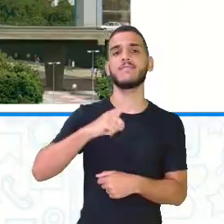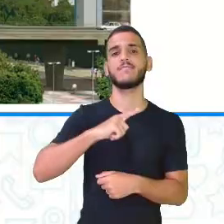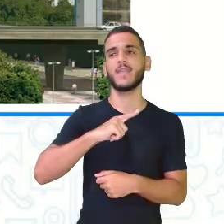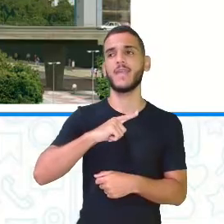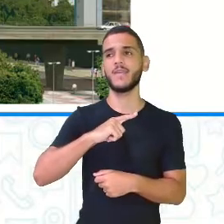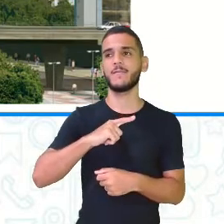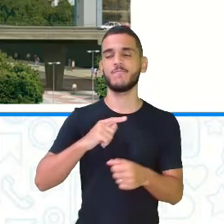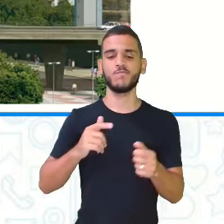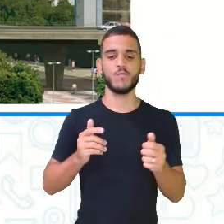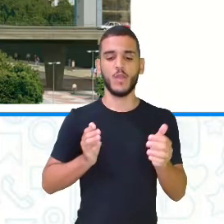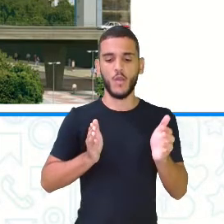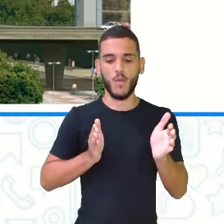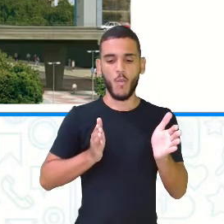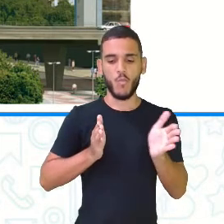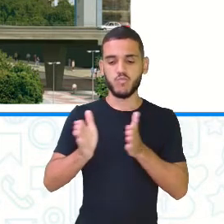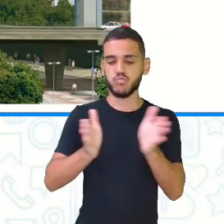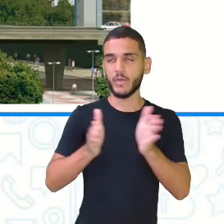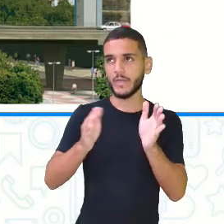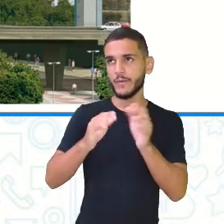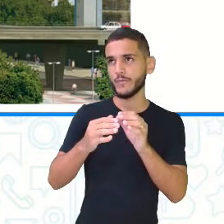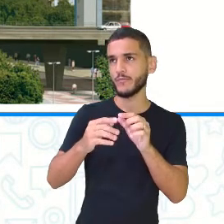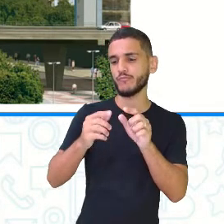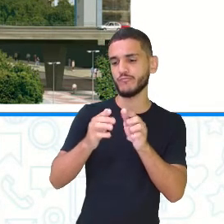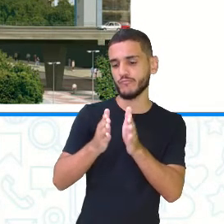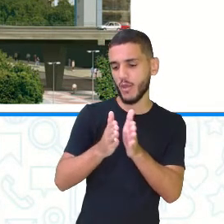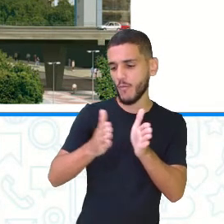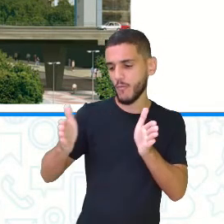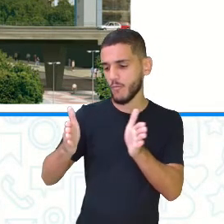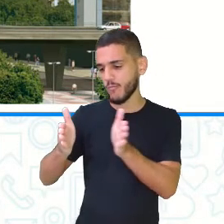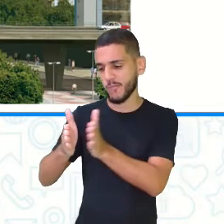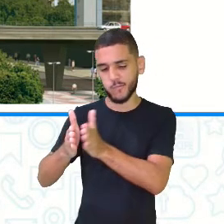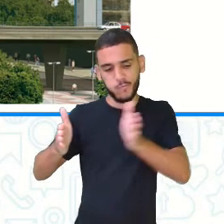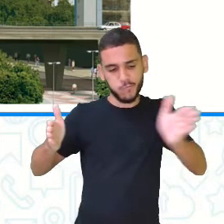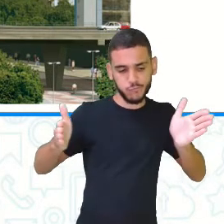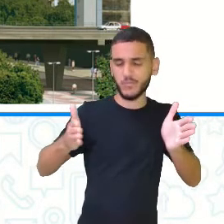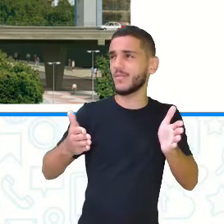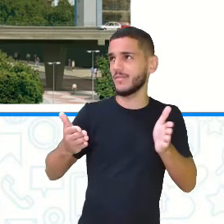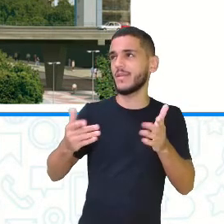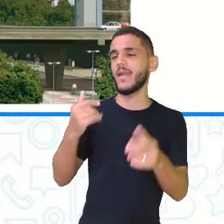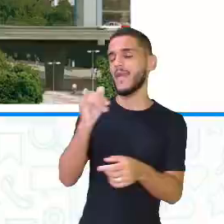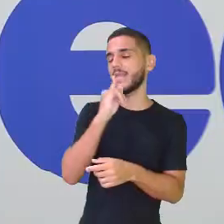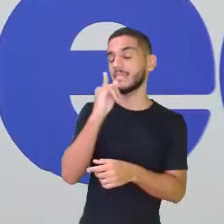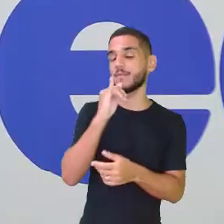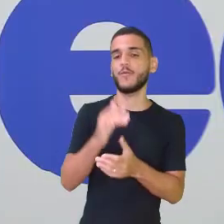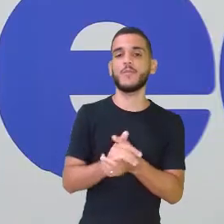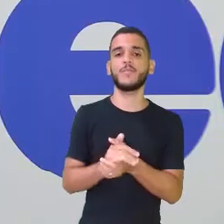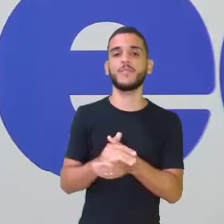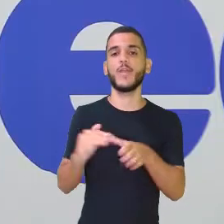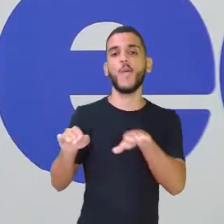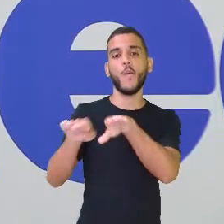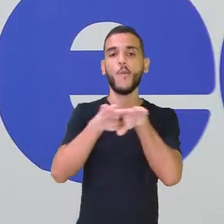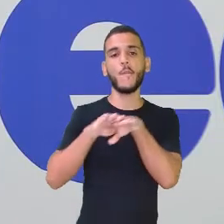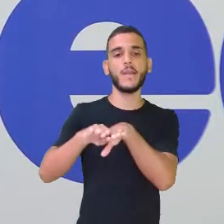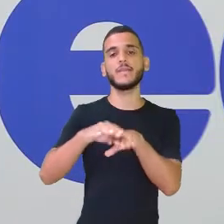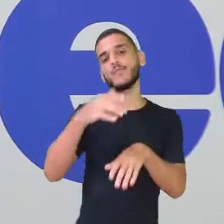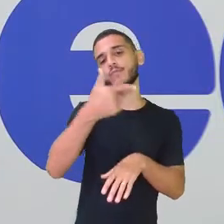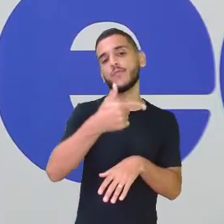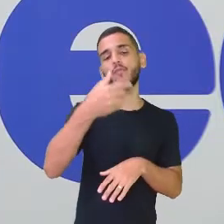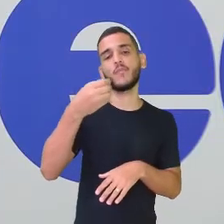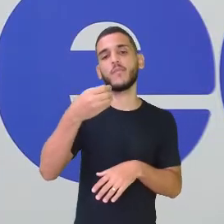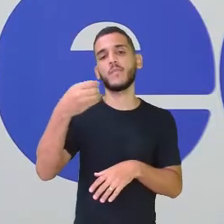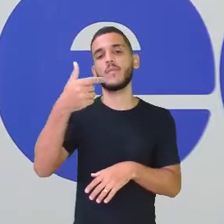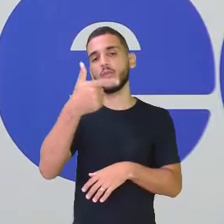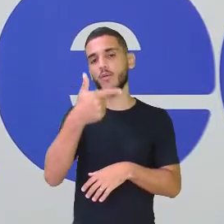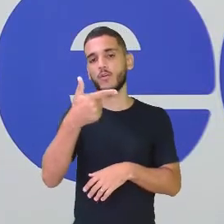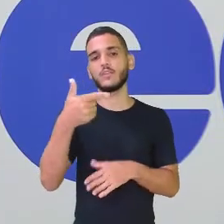tempo, né? Isso. Mas se a gente, por exemplo, fosse fazer uma comparação entre 2002 com 2022, por exemplo, a gente